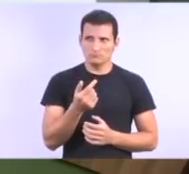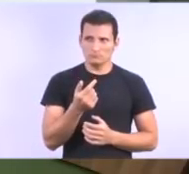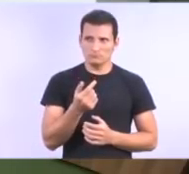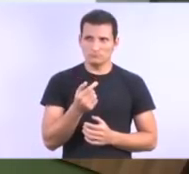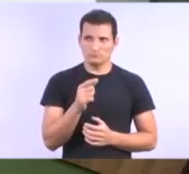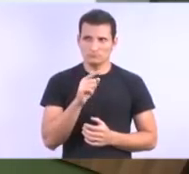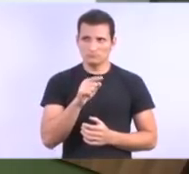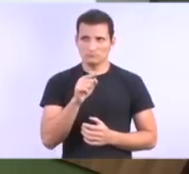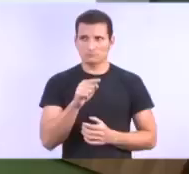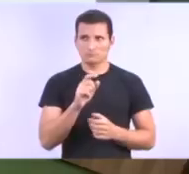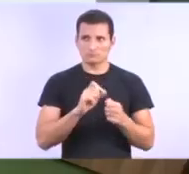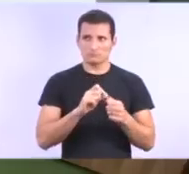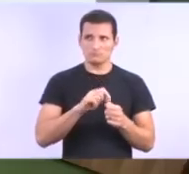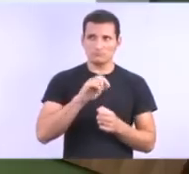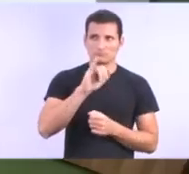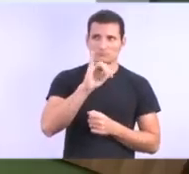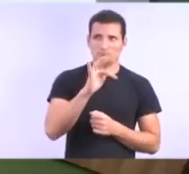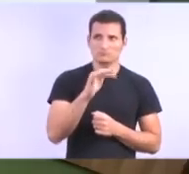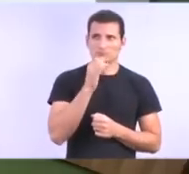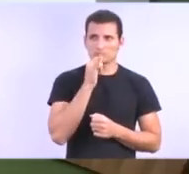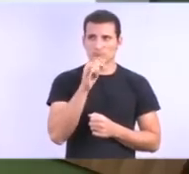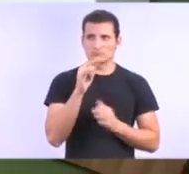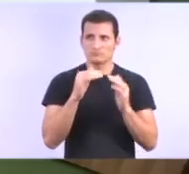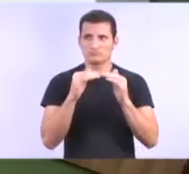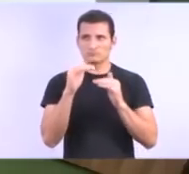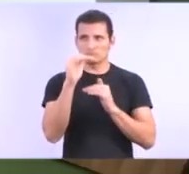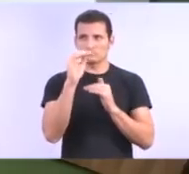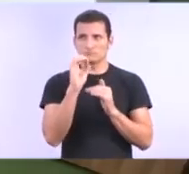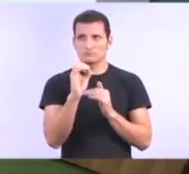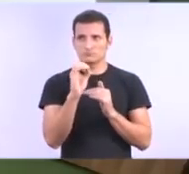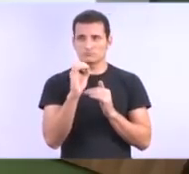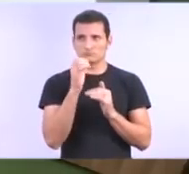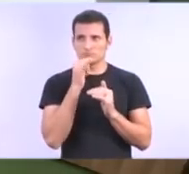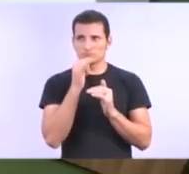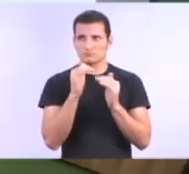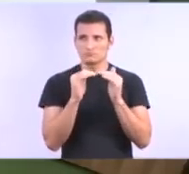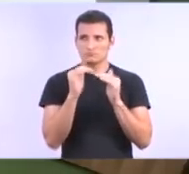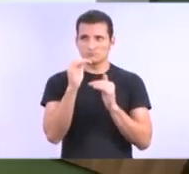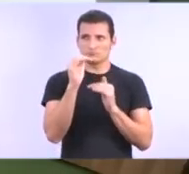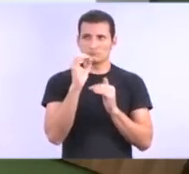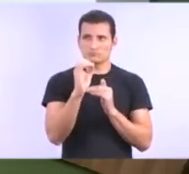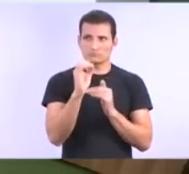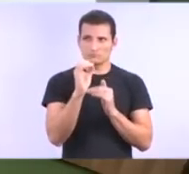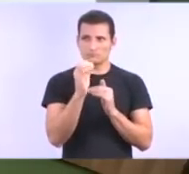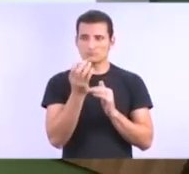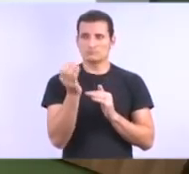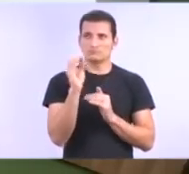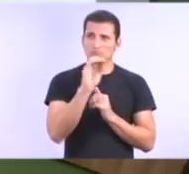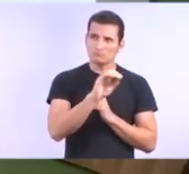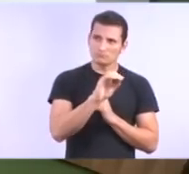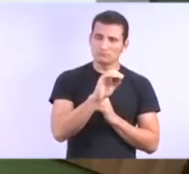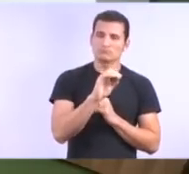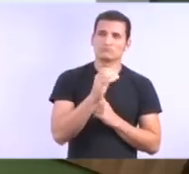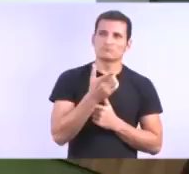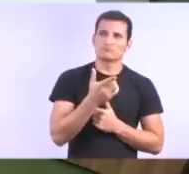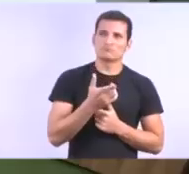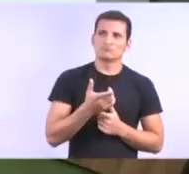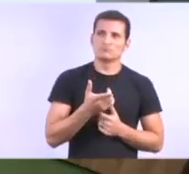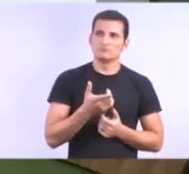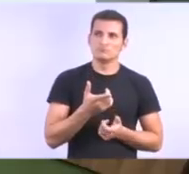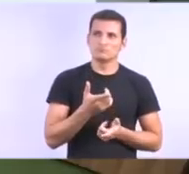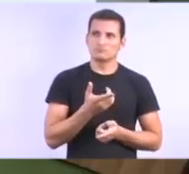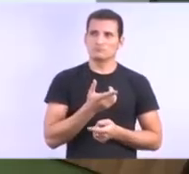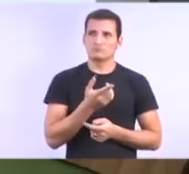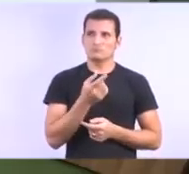gente faria um if checando se ele é maior do que zero. Se ele for maior que zero, a gente atribuiria o valor